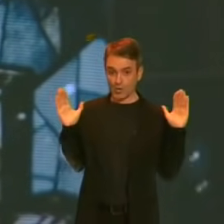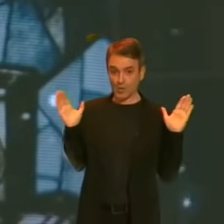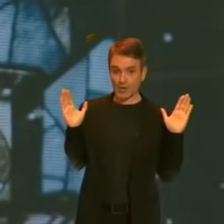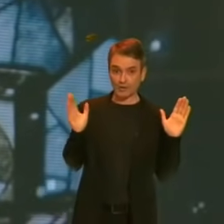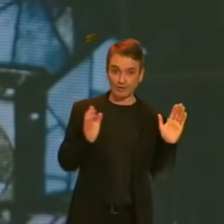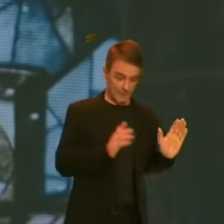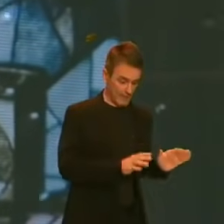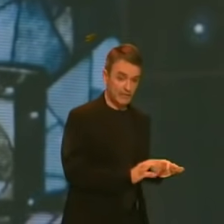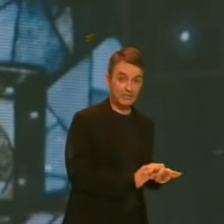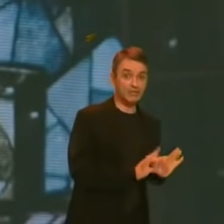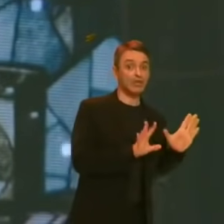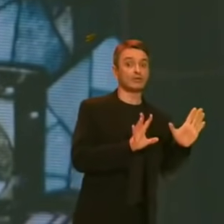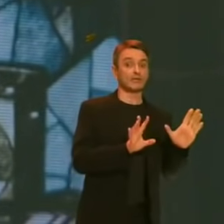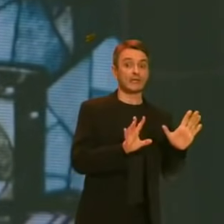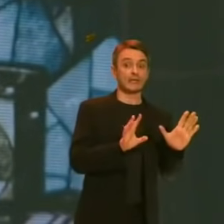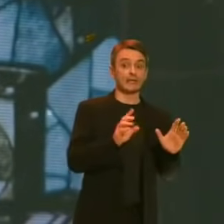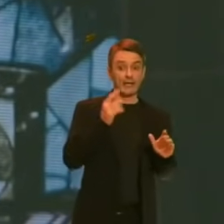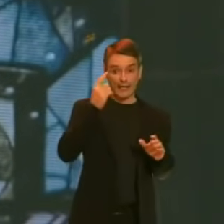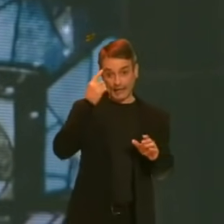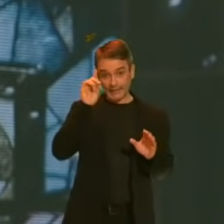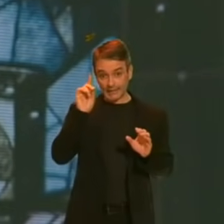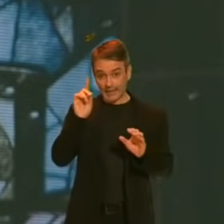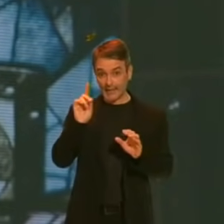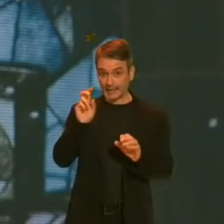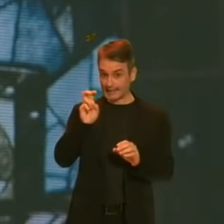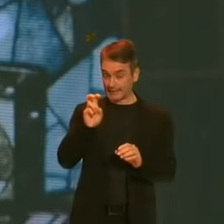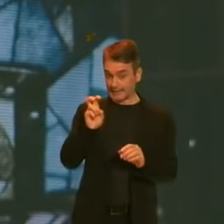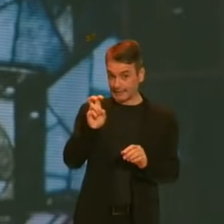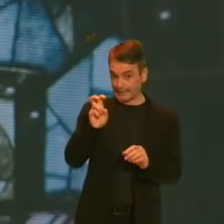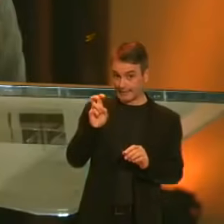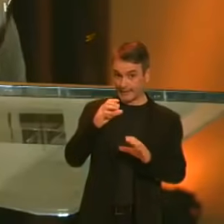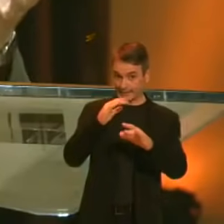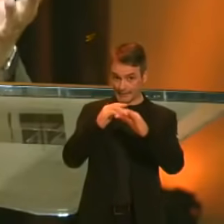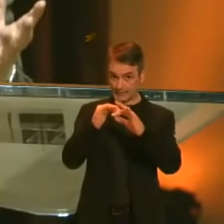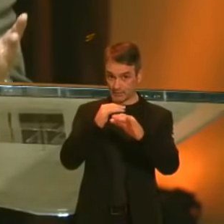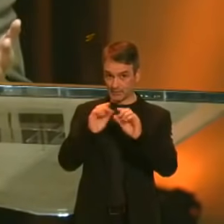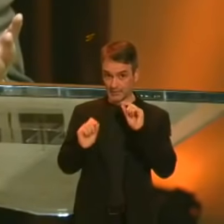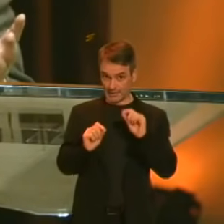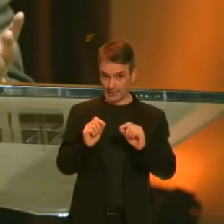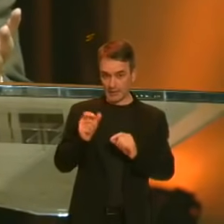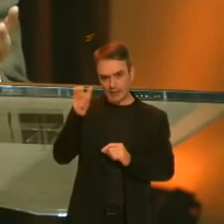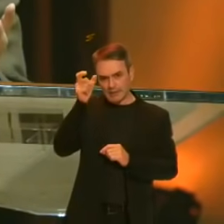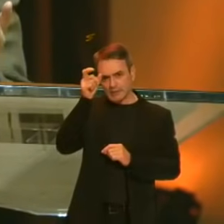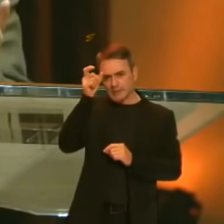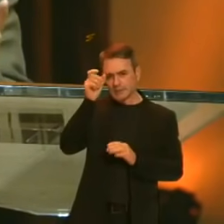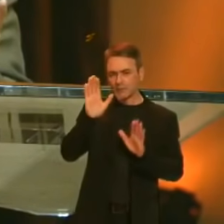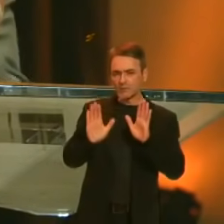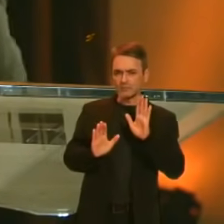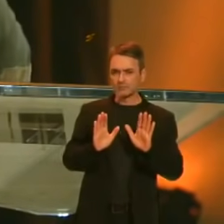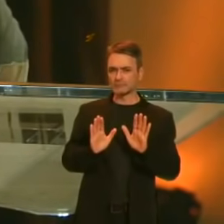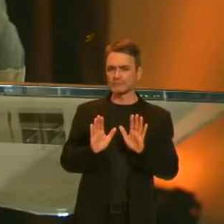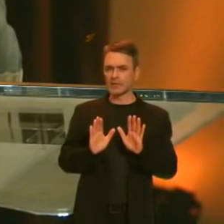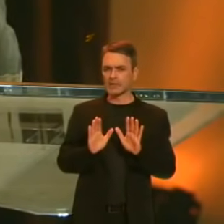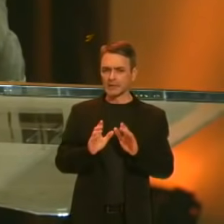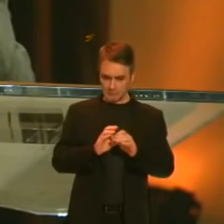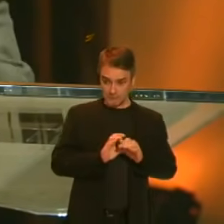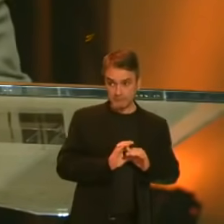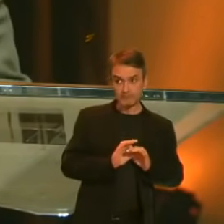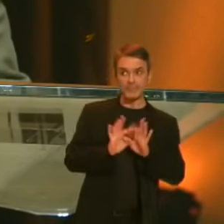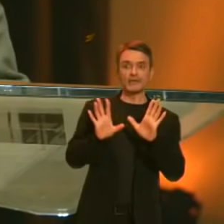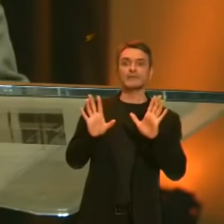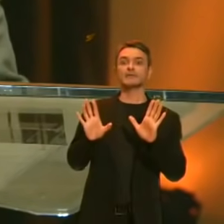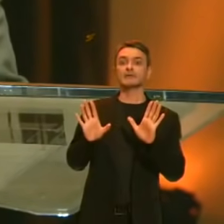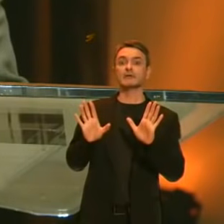da quinta trombeta. E esses demônios, eles têm